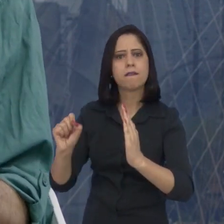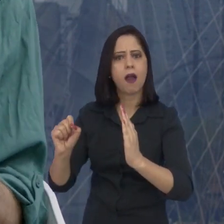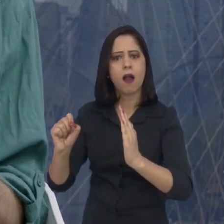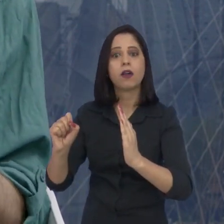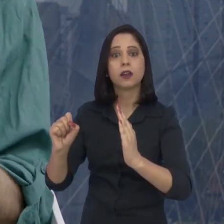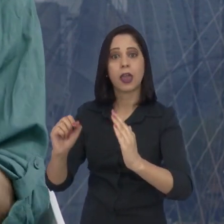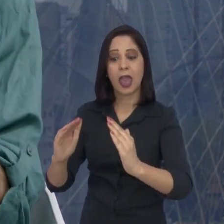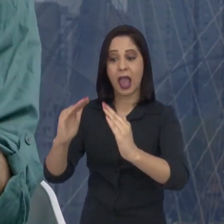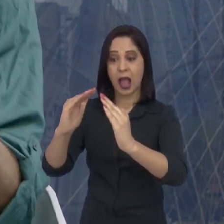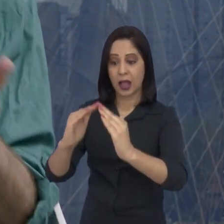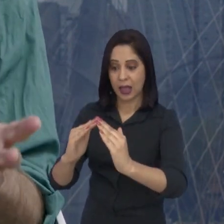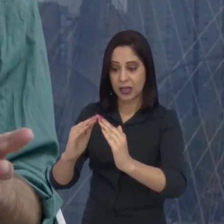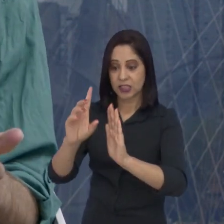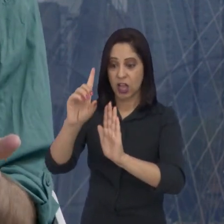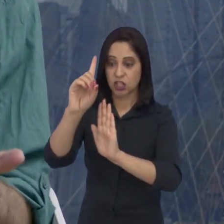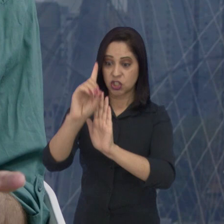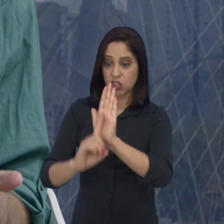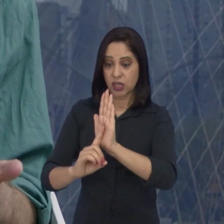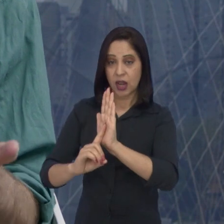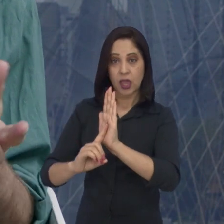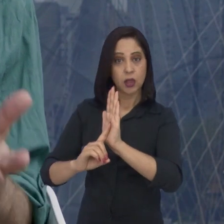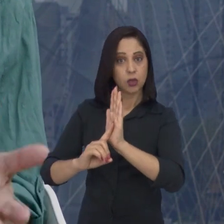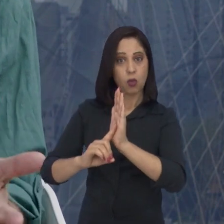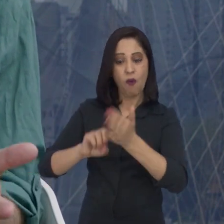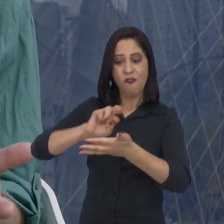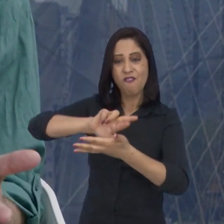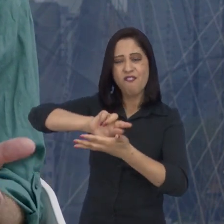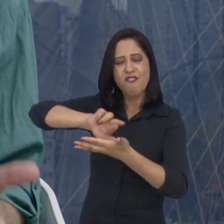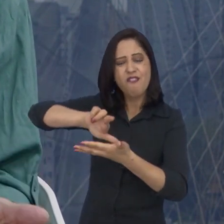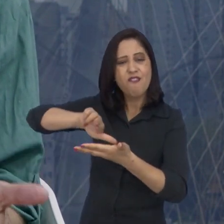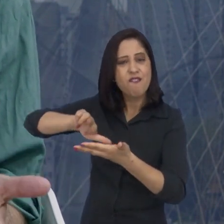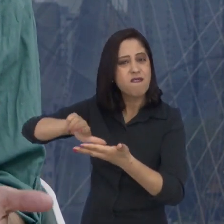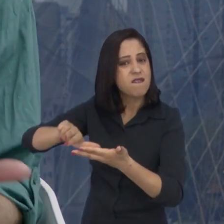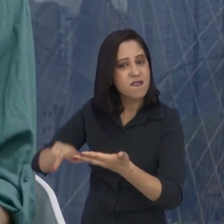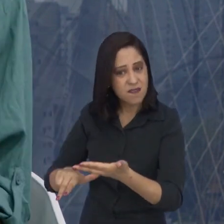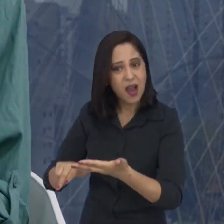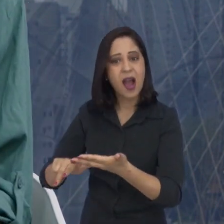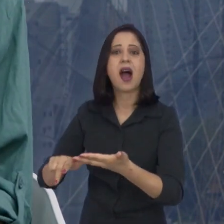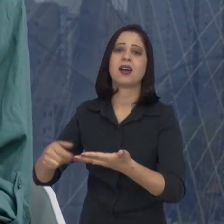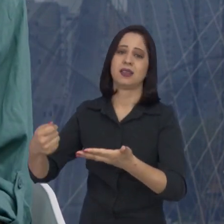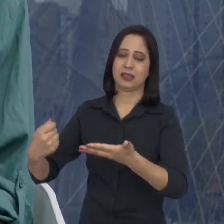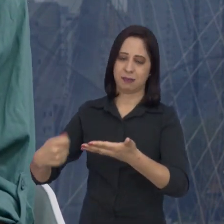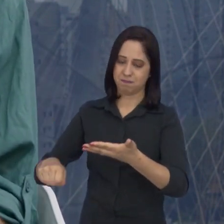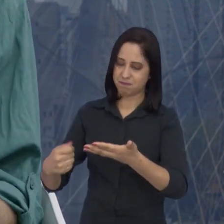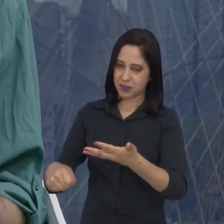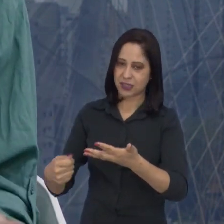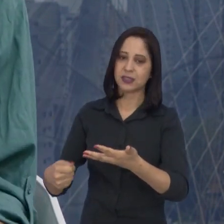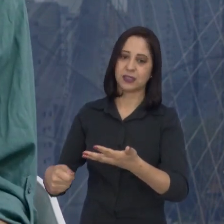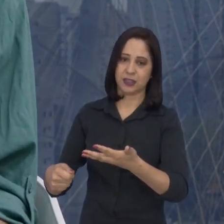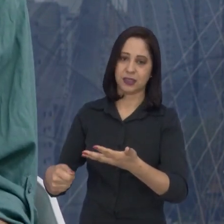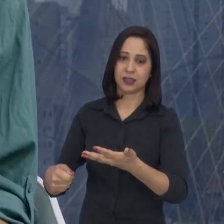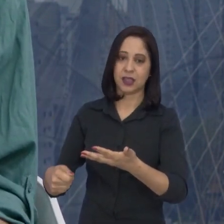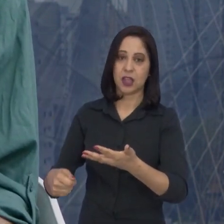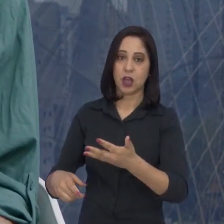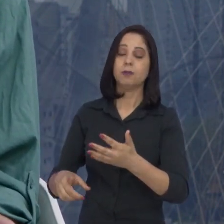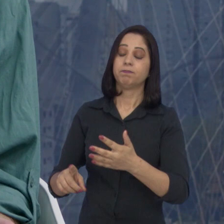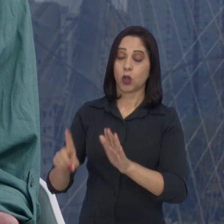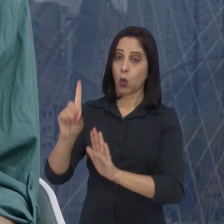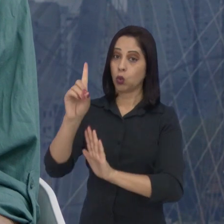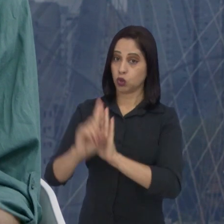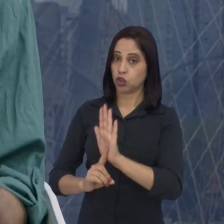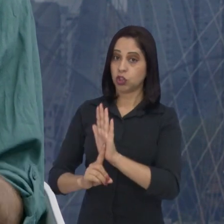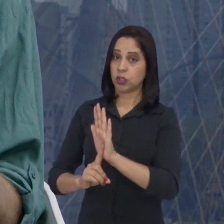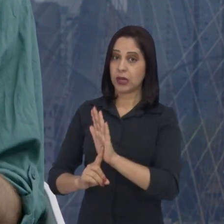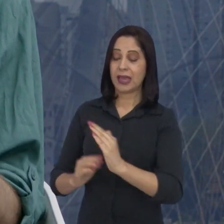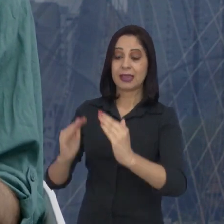os direitos mais gerais que deveria ser o direito à cidade.